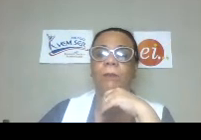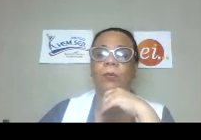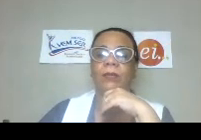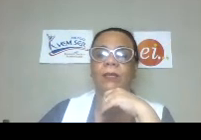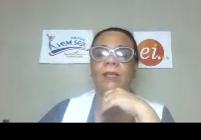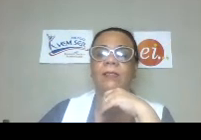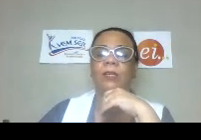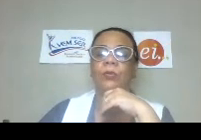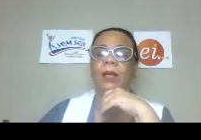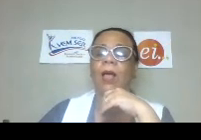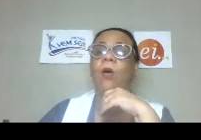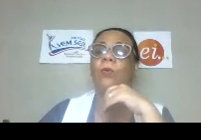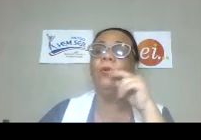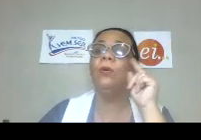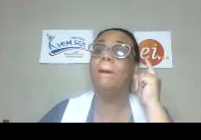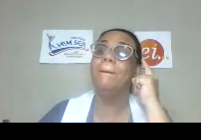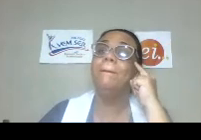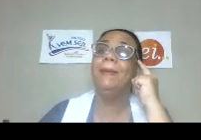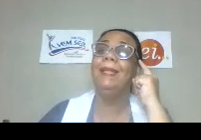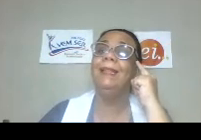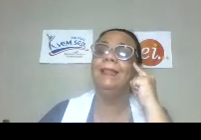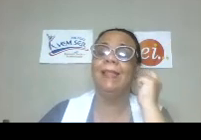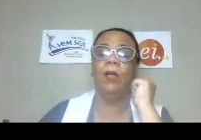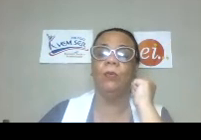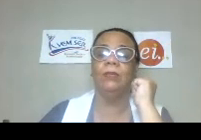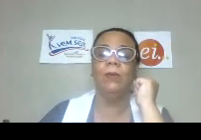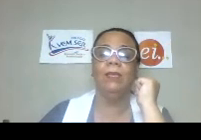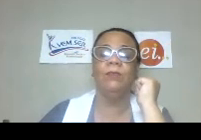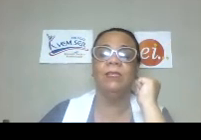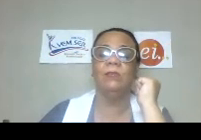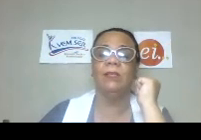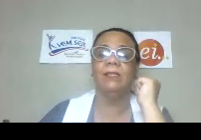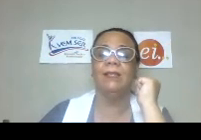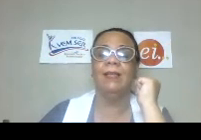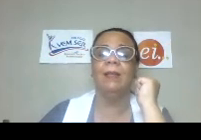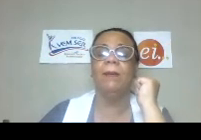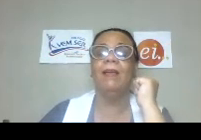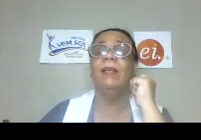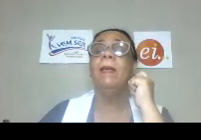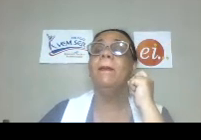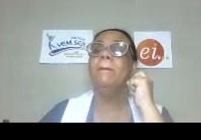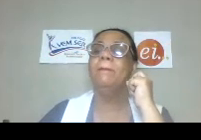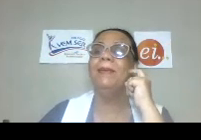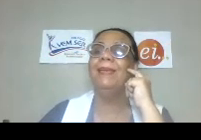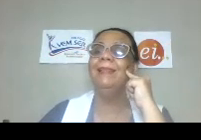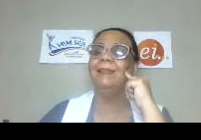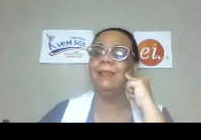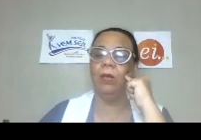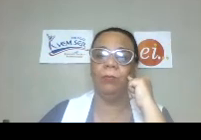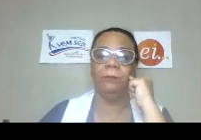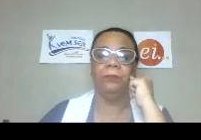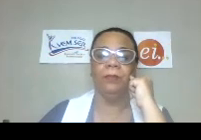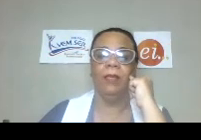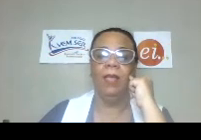a importância do cálculo mental. Então, aqui vocês vão acrescentar a palavra mental.